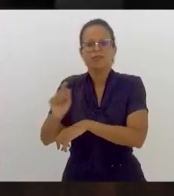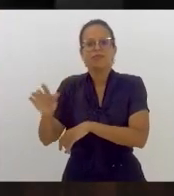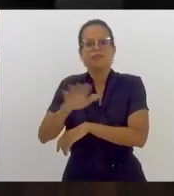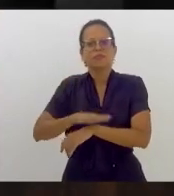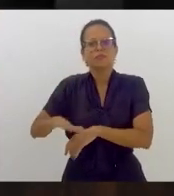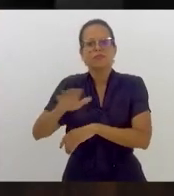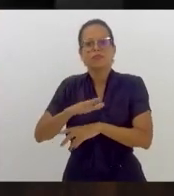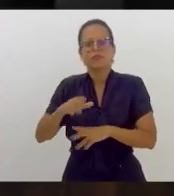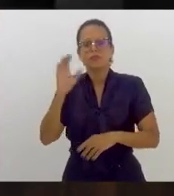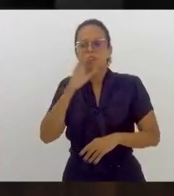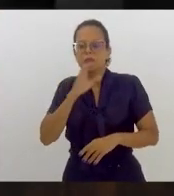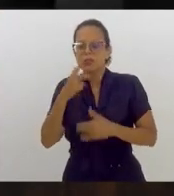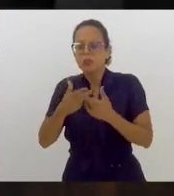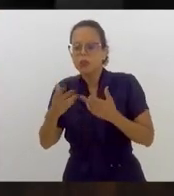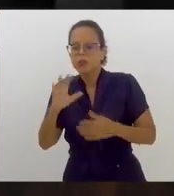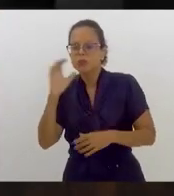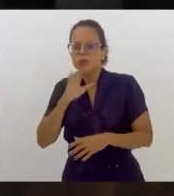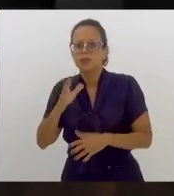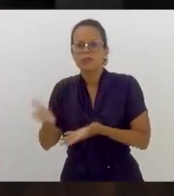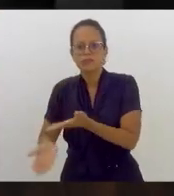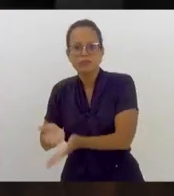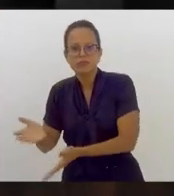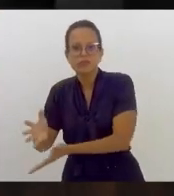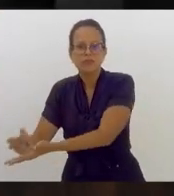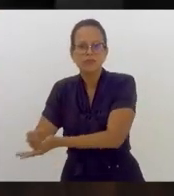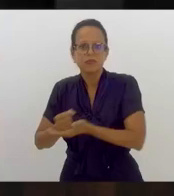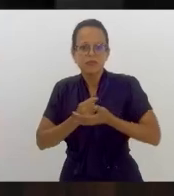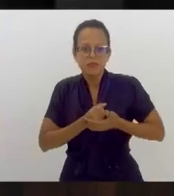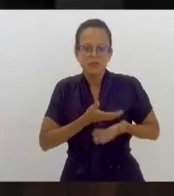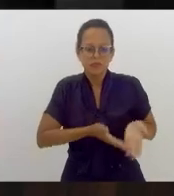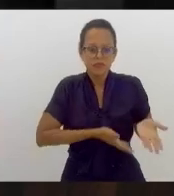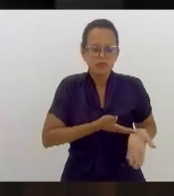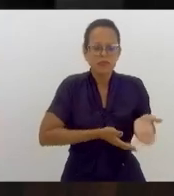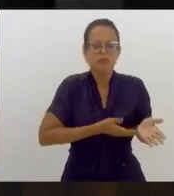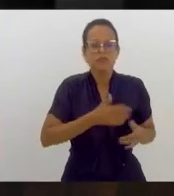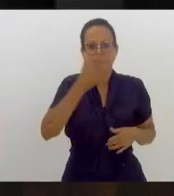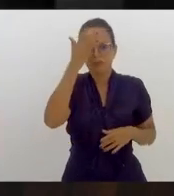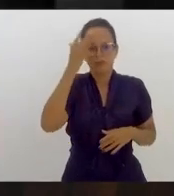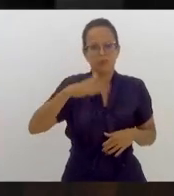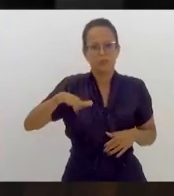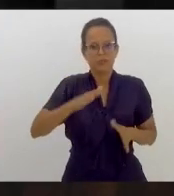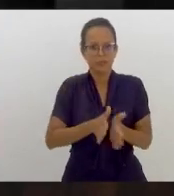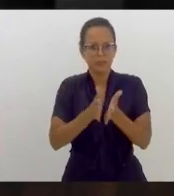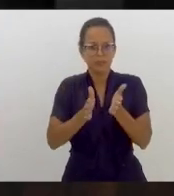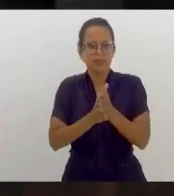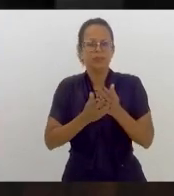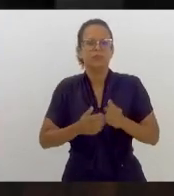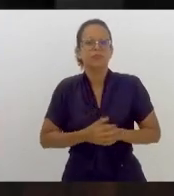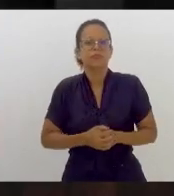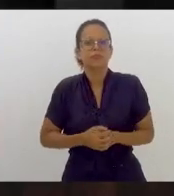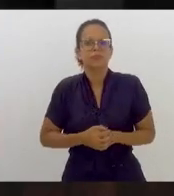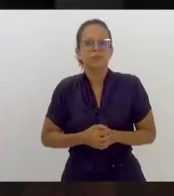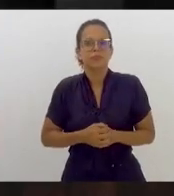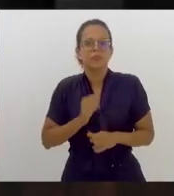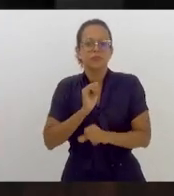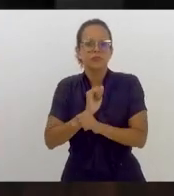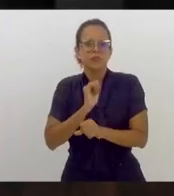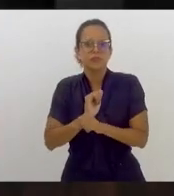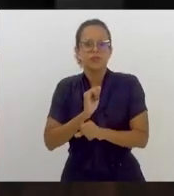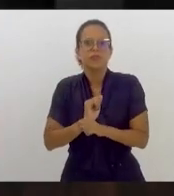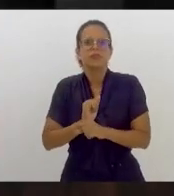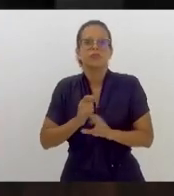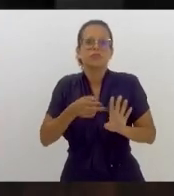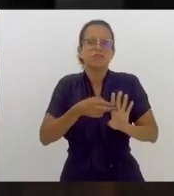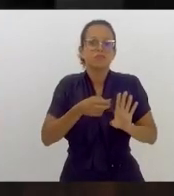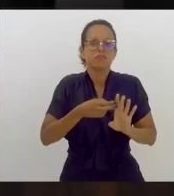atendimento veterinário ambulatorial para animais sob posse de população de baixa renda. Pendendo de parecer da Comissão de Emendas Condicionais e